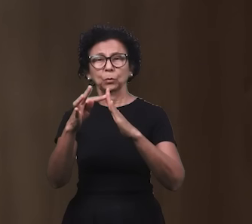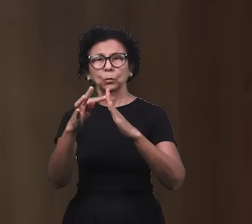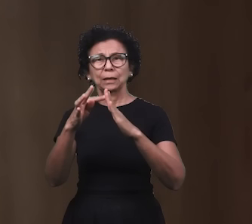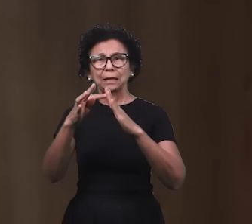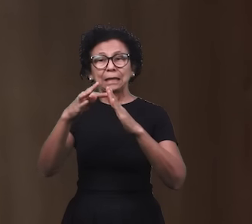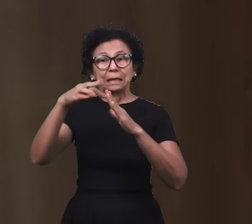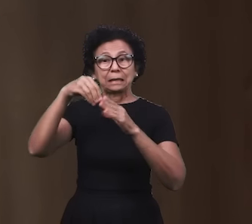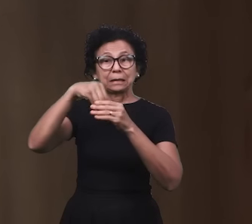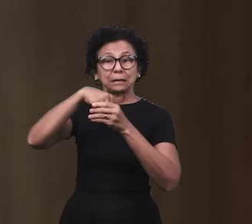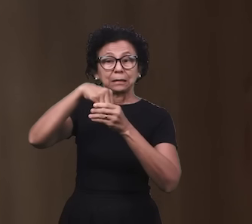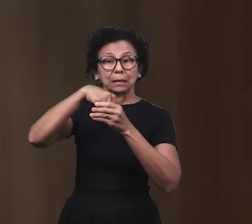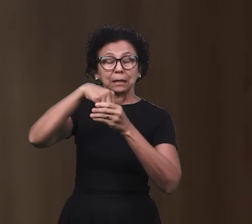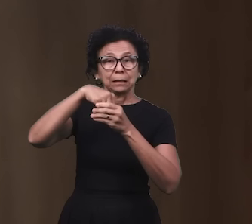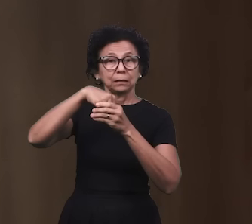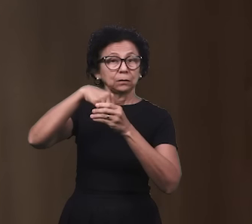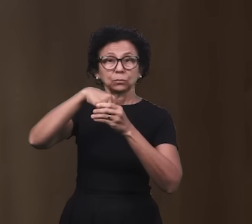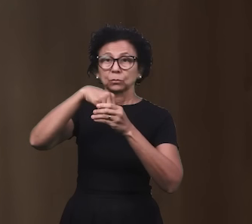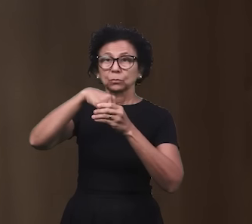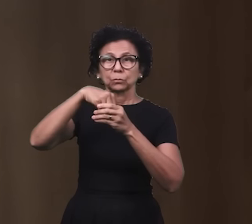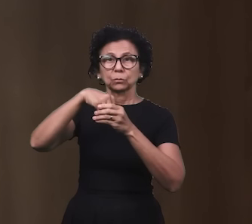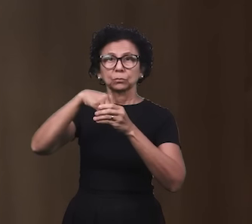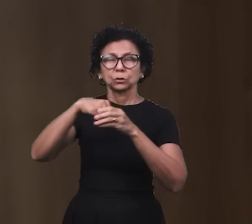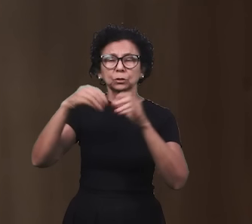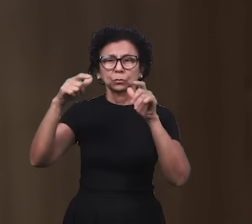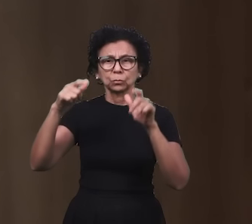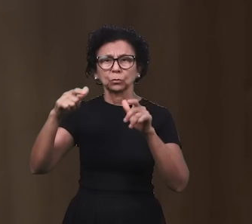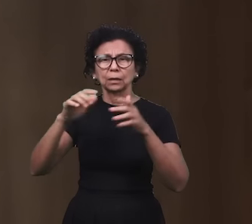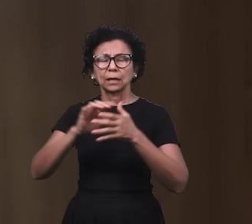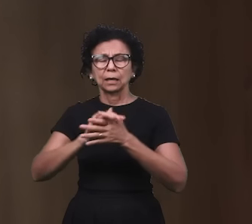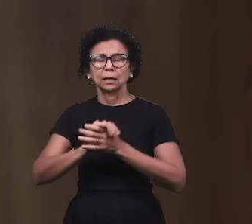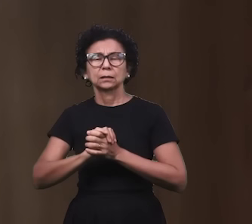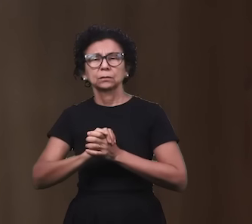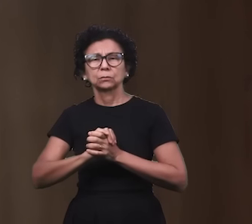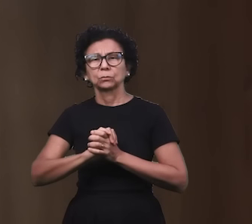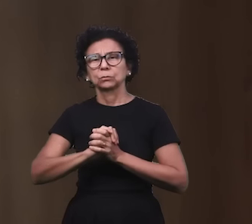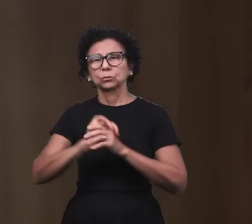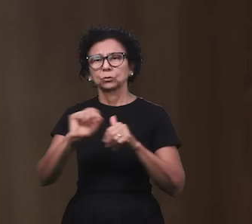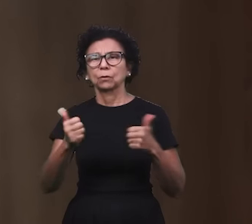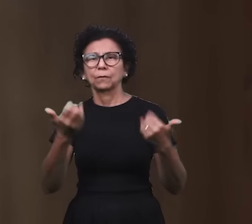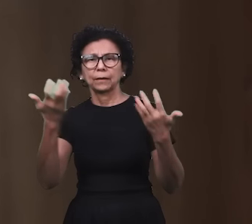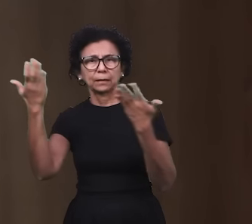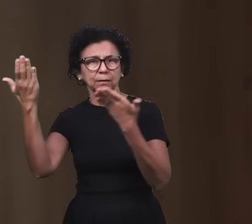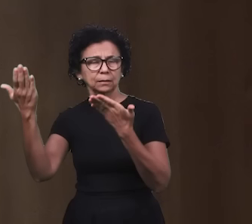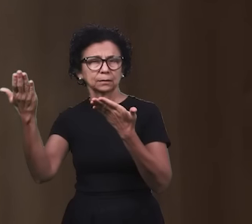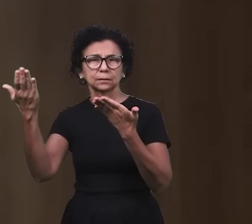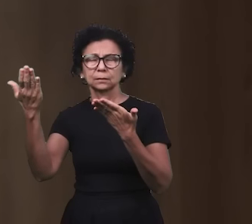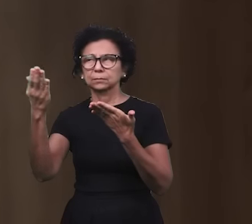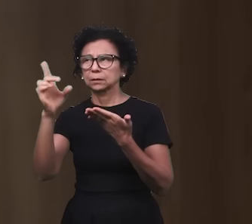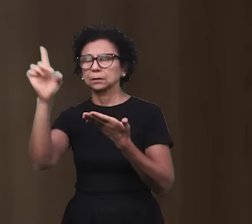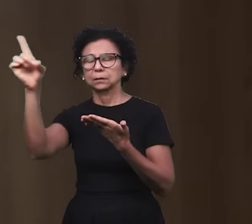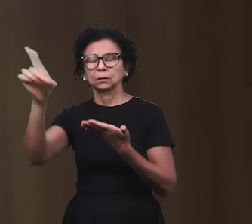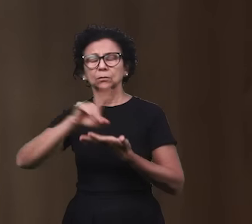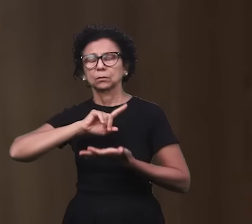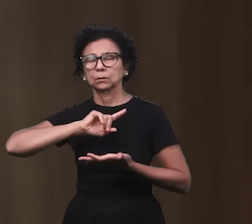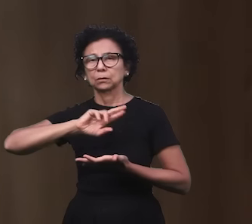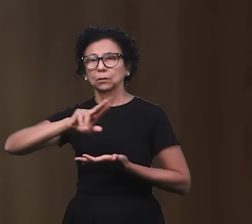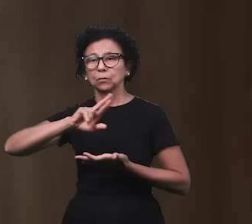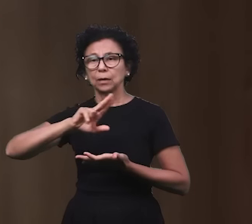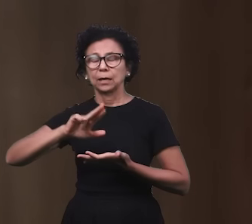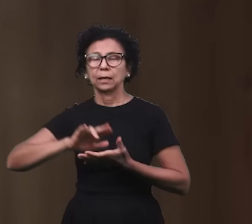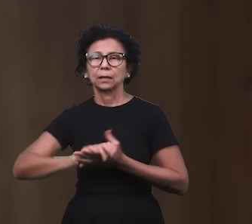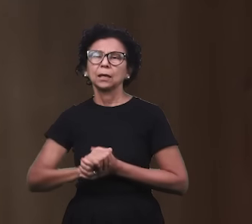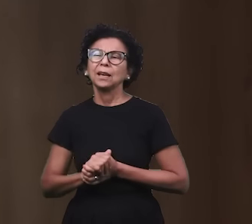dentro do templo, ali onde tinha o local de sacrifício, o Santo dos Santos. O